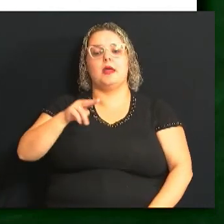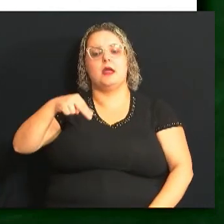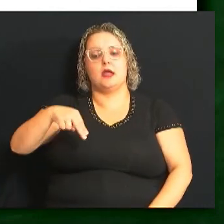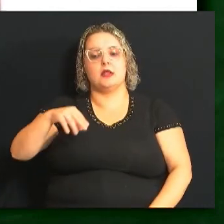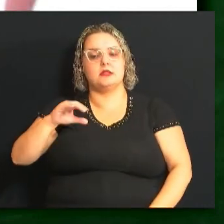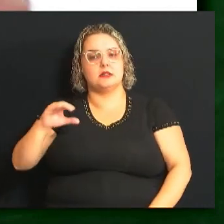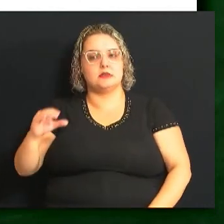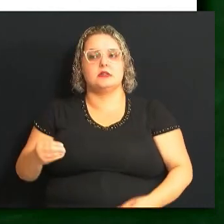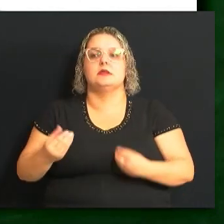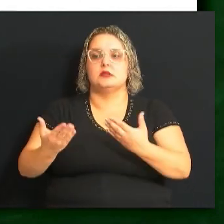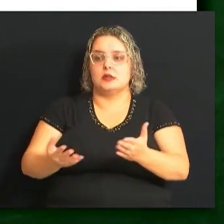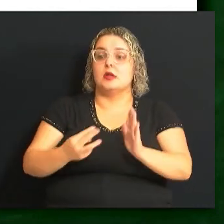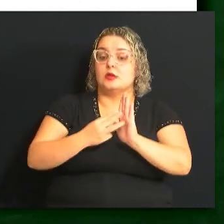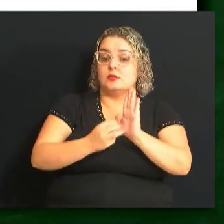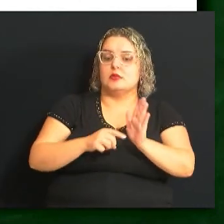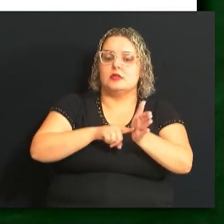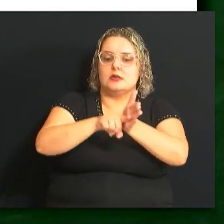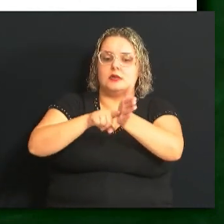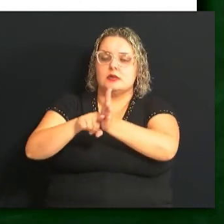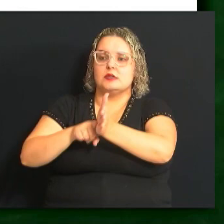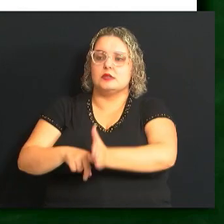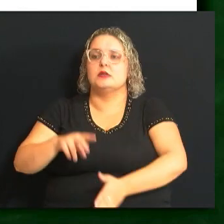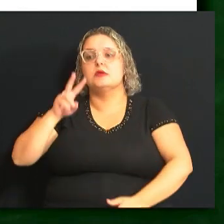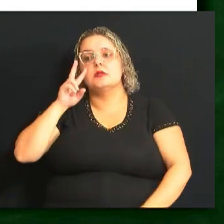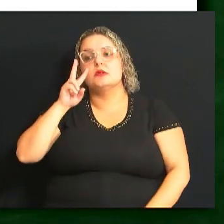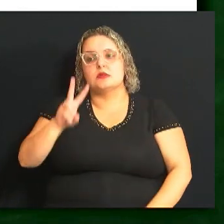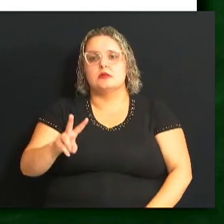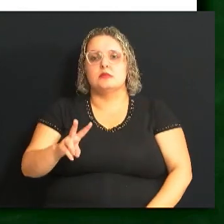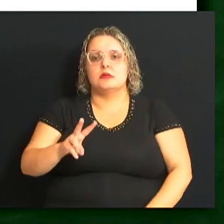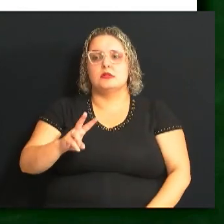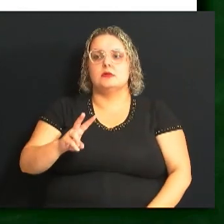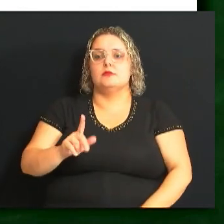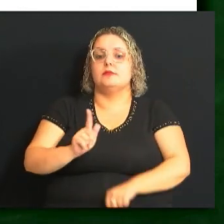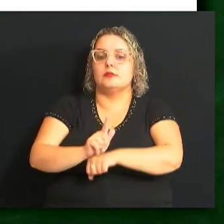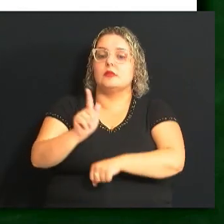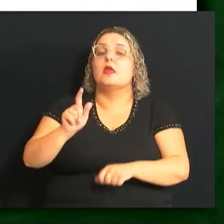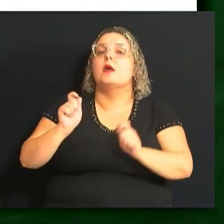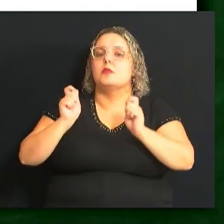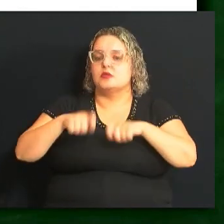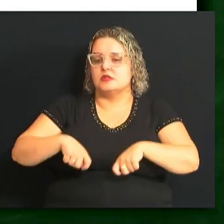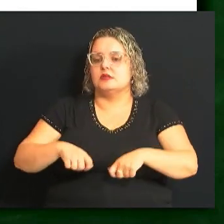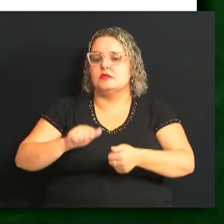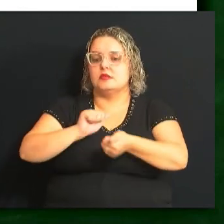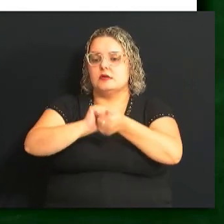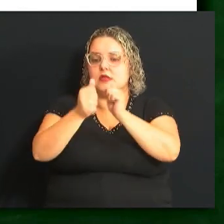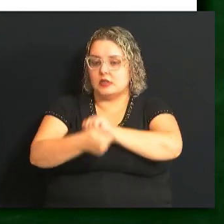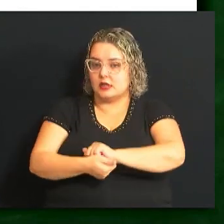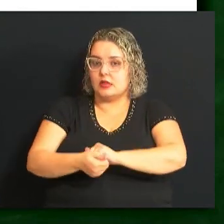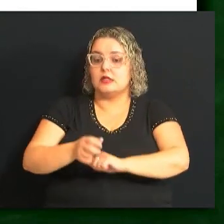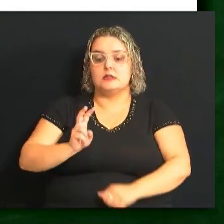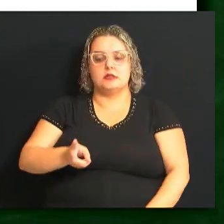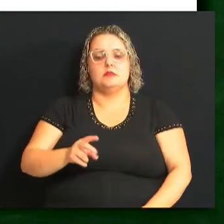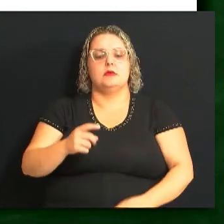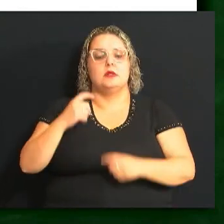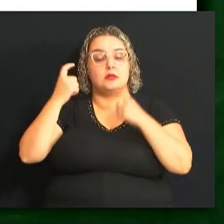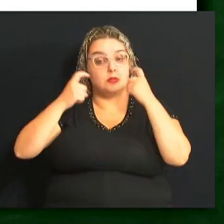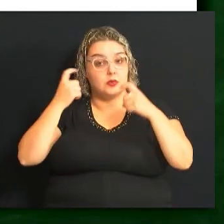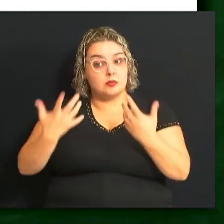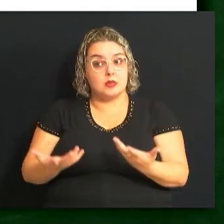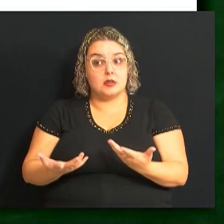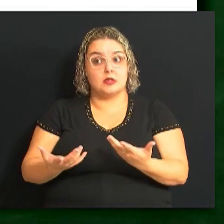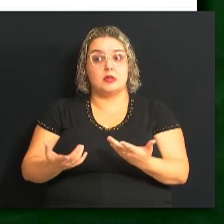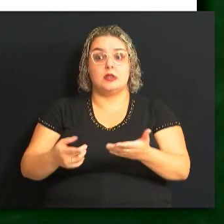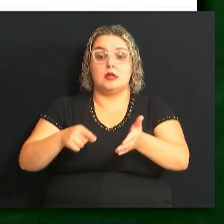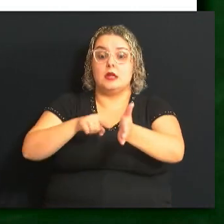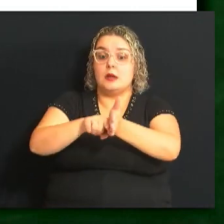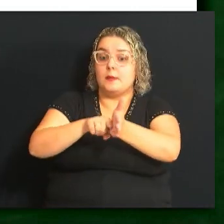da metodologia de pesquisa que a gente vê na graduação. É possível adaptar sempre com essa preocupação. A pesquisa precisa fazer